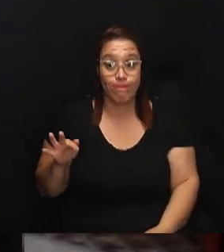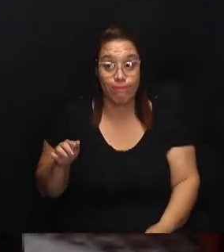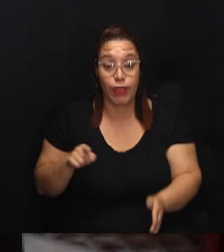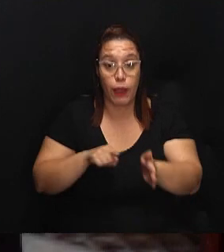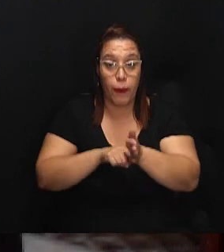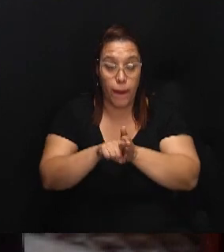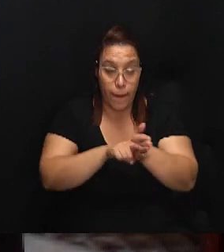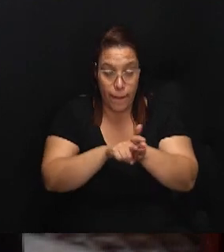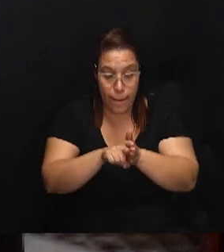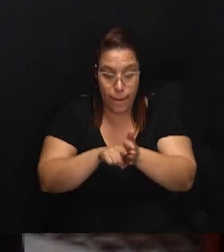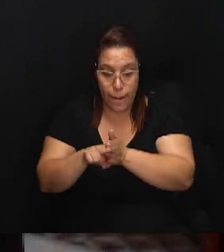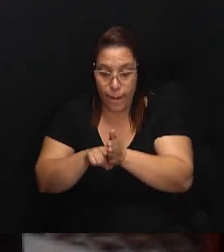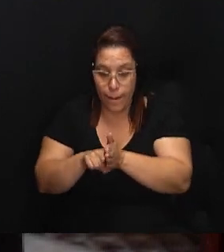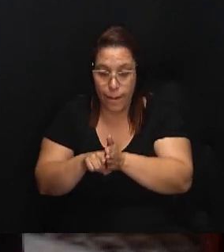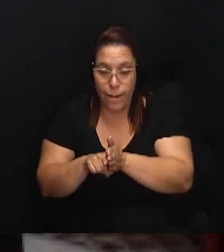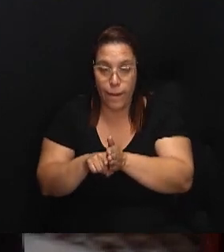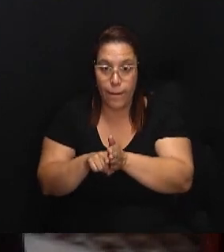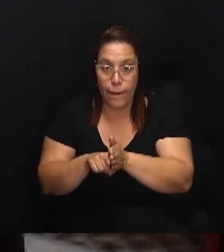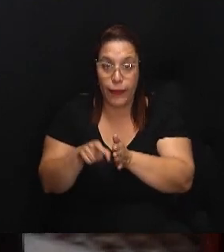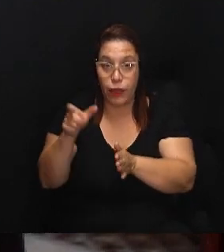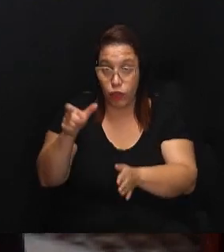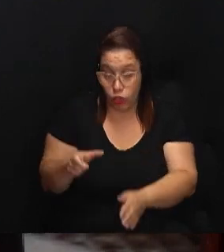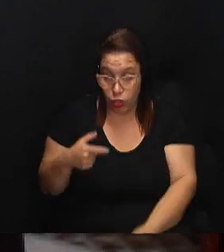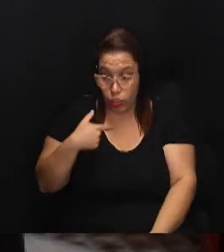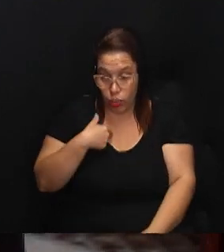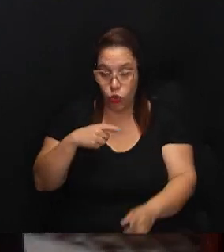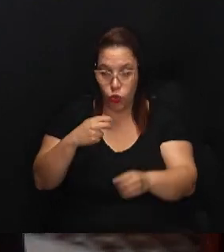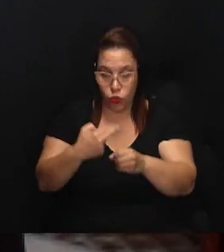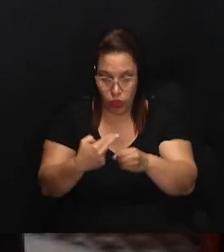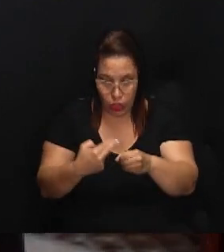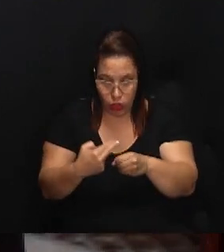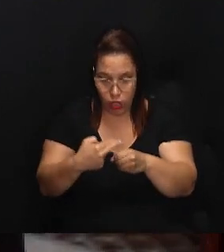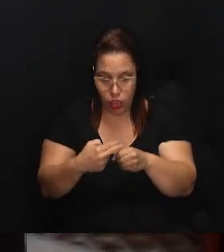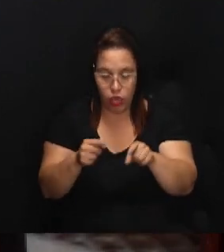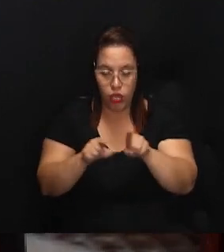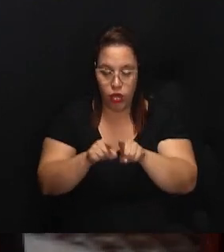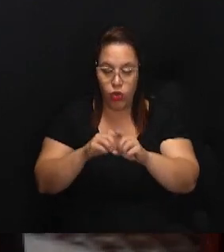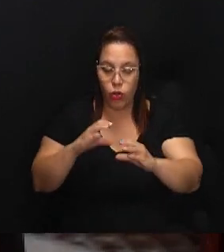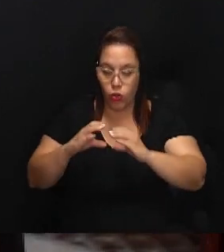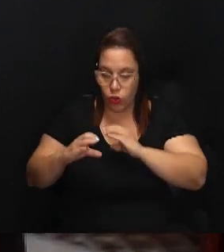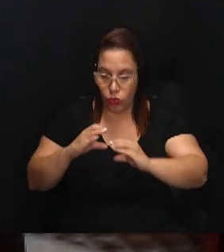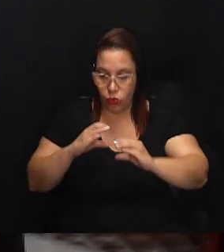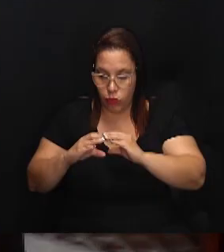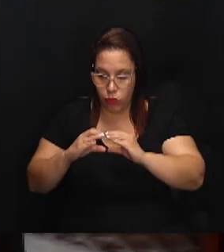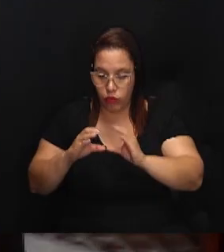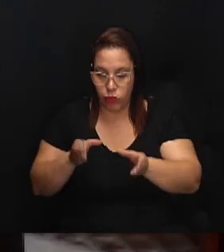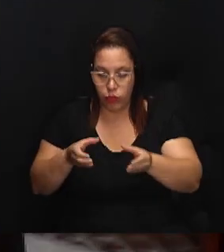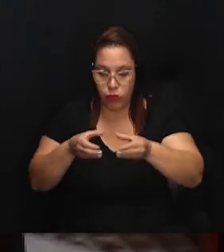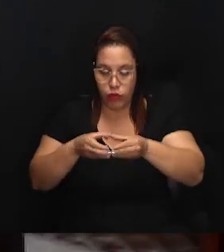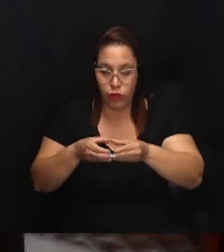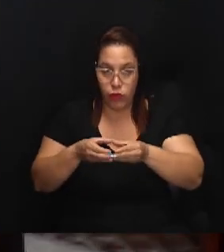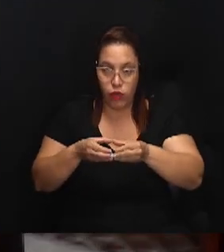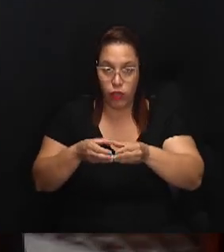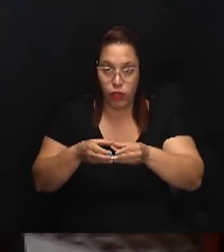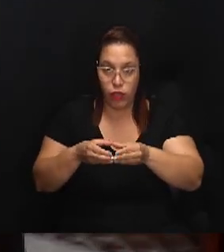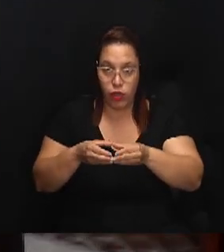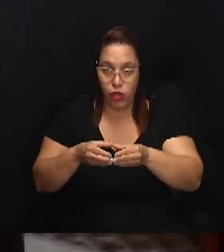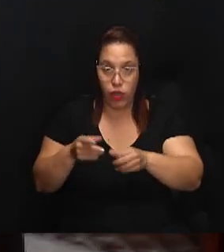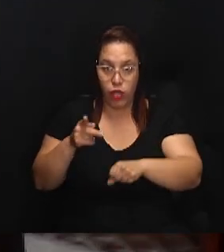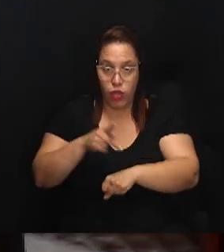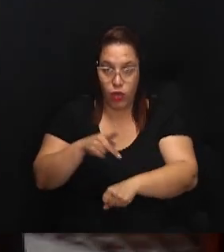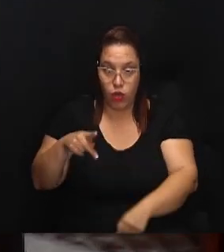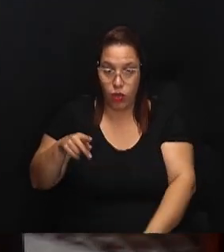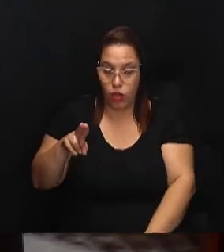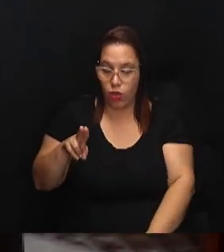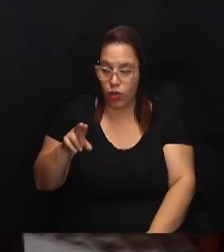vários grandes institutos de pesquisa participaram. Eu sou daqui da Unicamp, né, mas também a coordenação do nosso time ele foi de